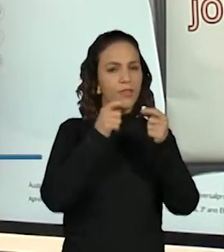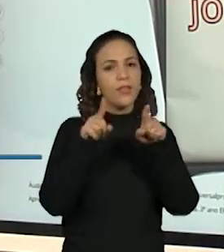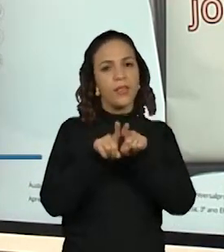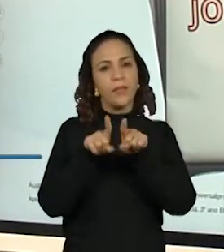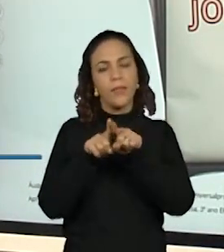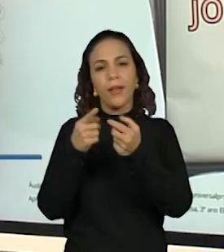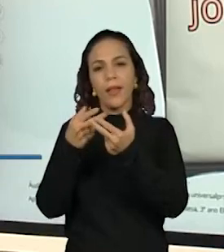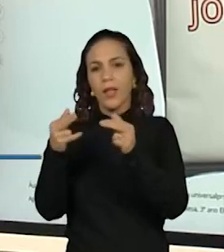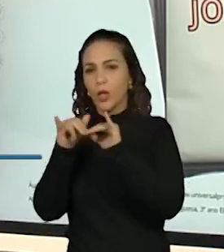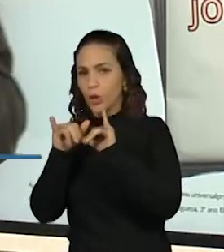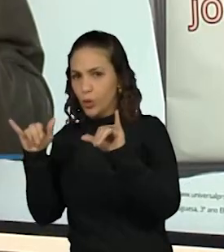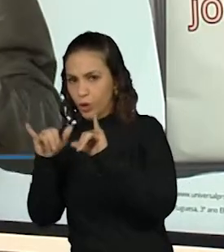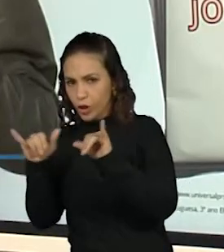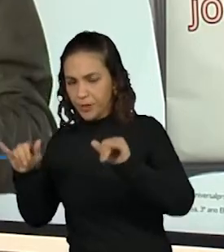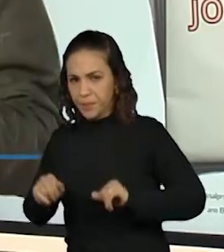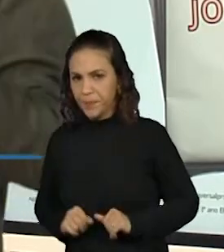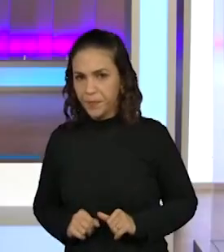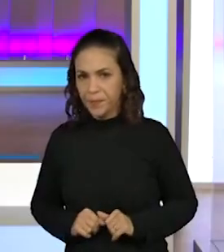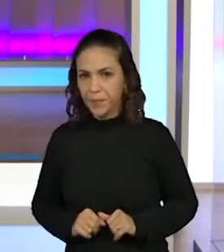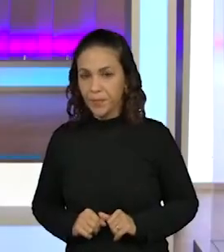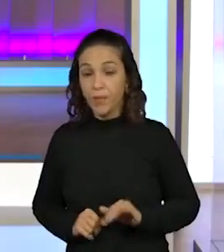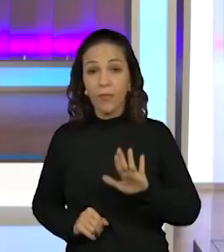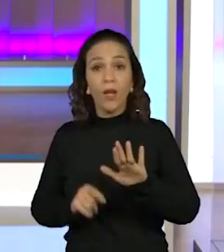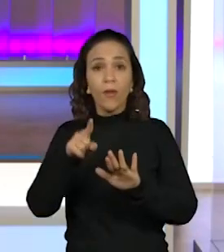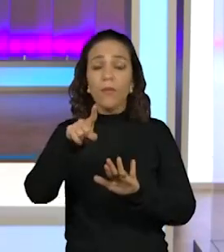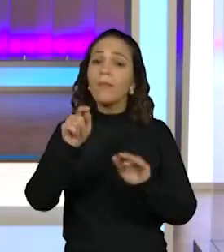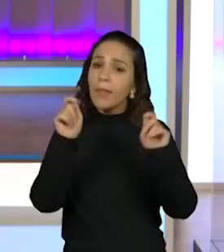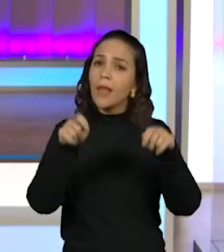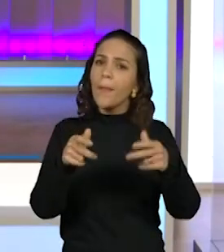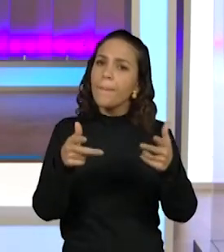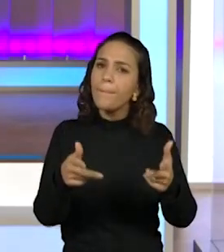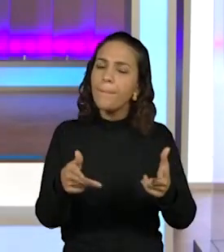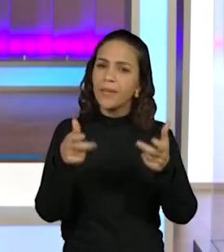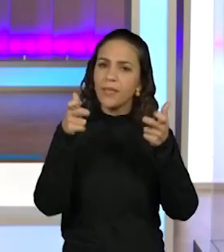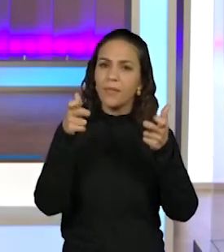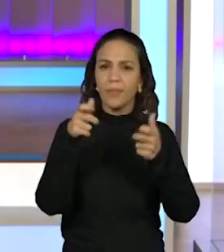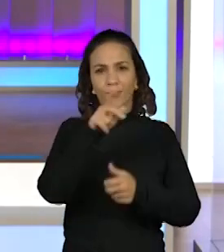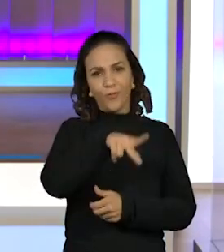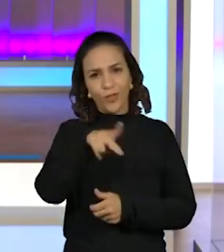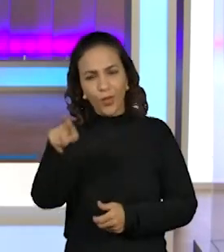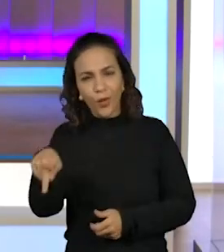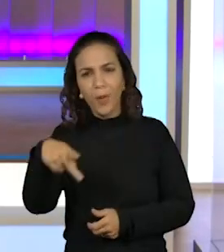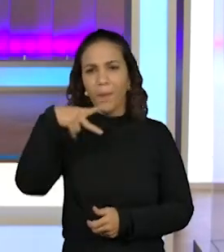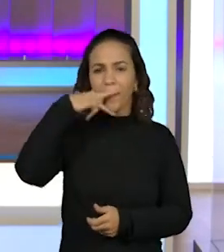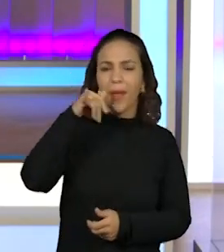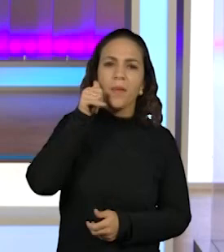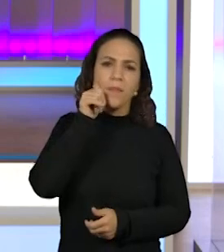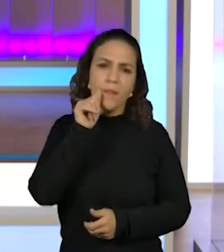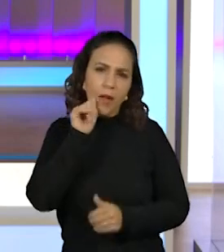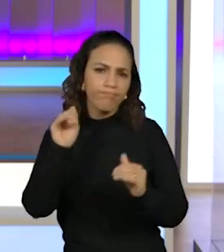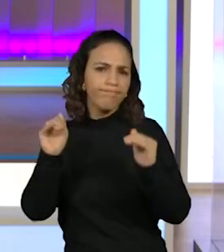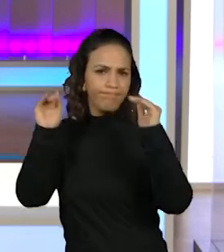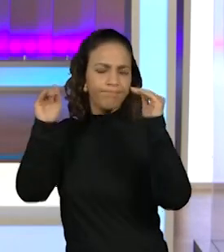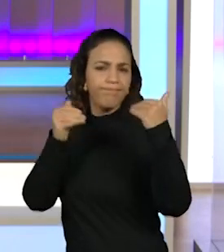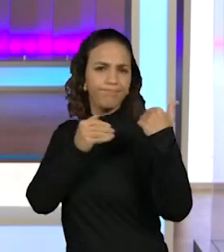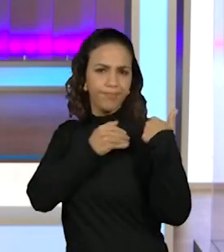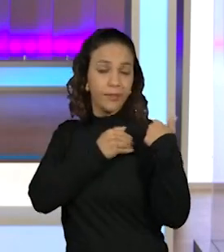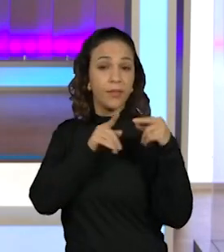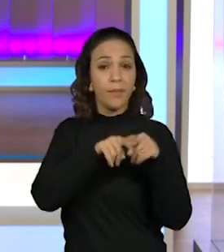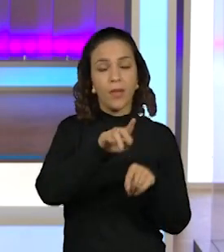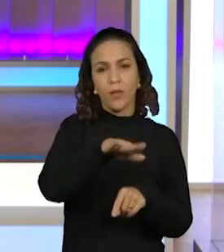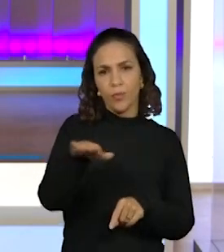notícia. Vocês vão perceber o seguinte, professores, pais, estudantes. Para o estudo da